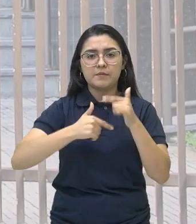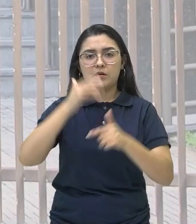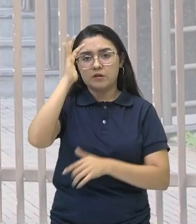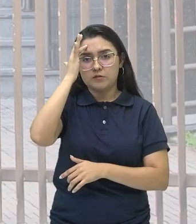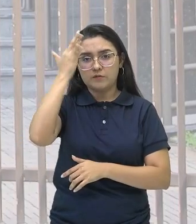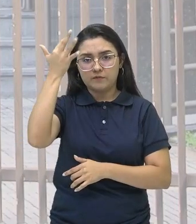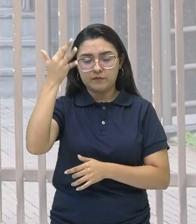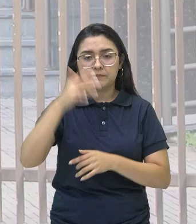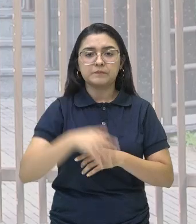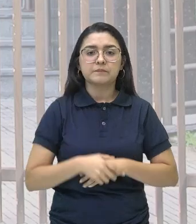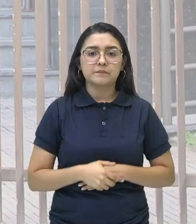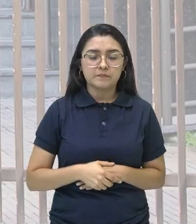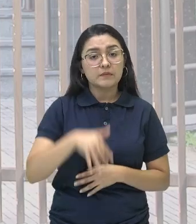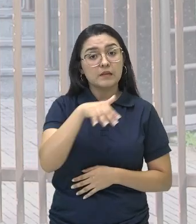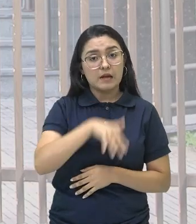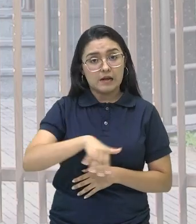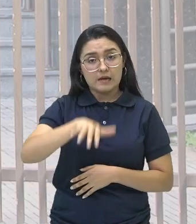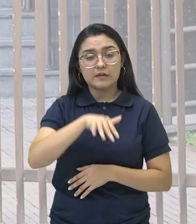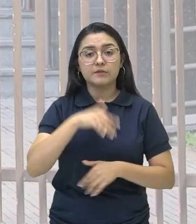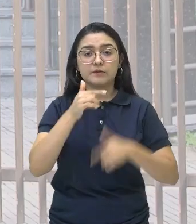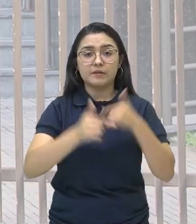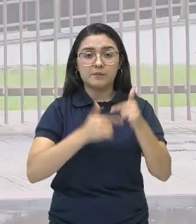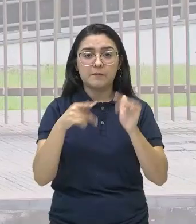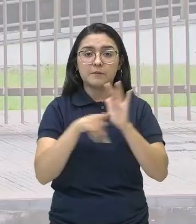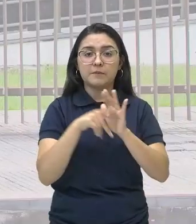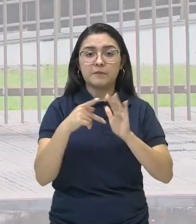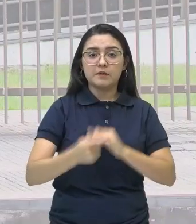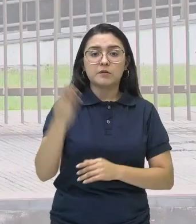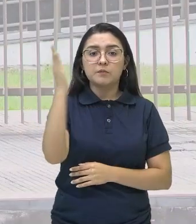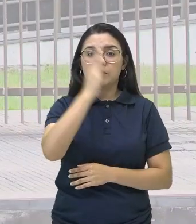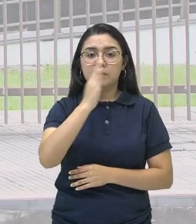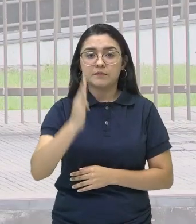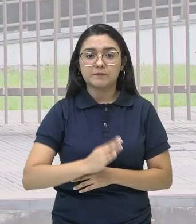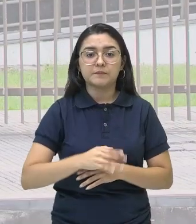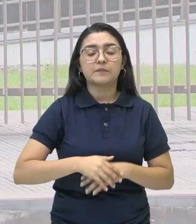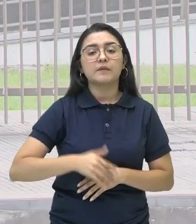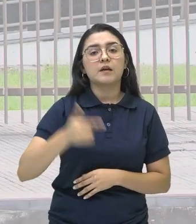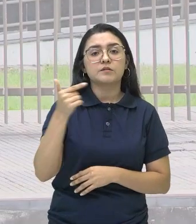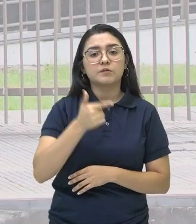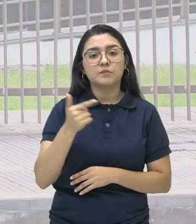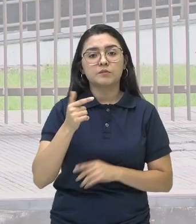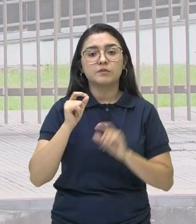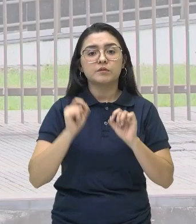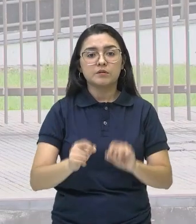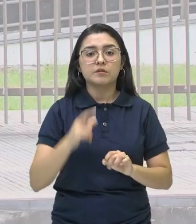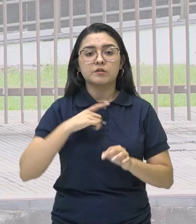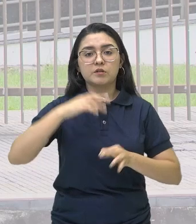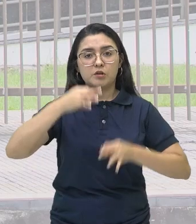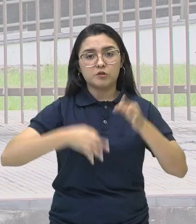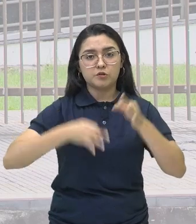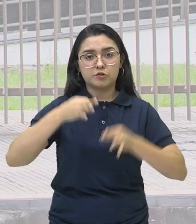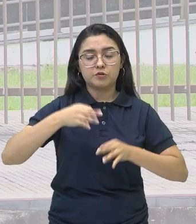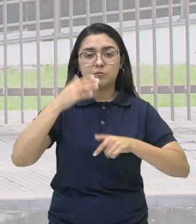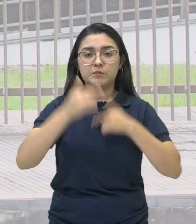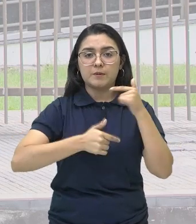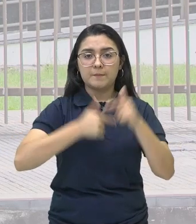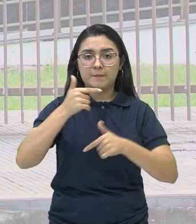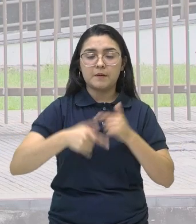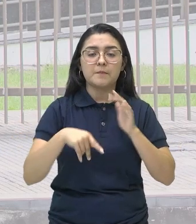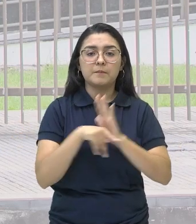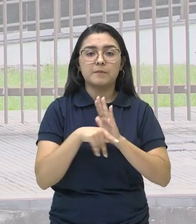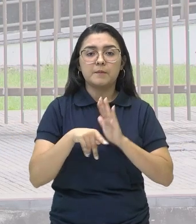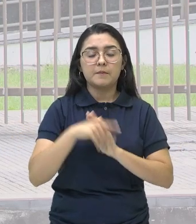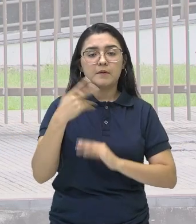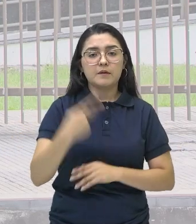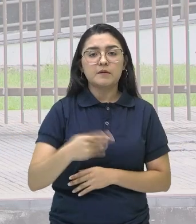Isso do mundo do trabalho no Brasil. É a segunda instância da Justiça do Trabalho no Brasil.